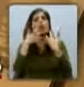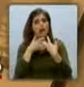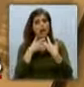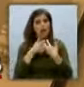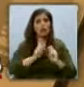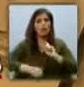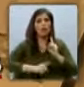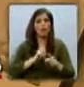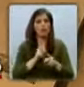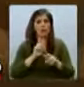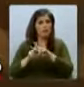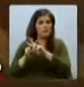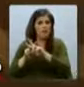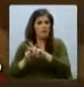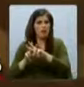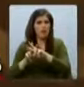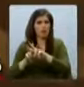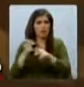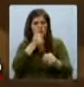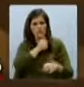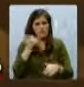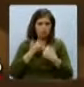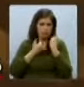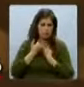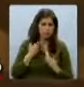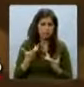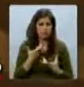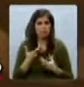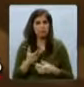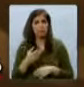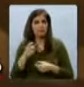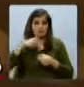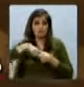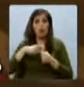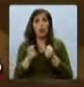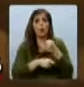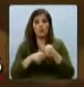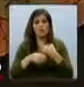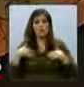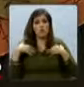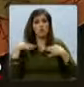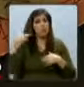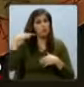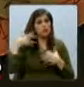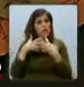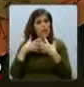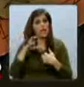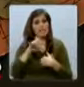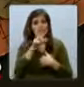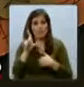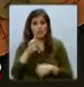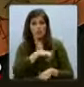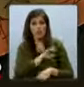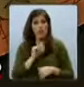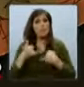o que foi aquela prisão, o que foi a tortura. Militante comunista, voluntário na Guerra Civil Espanhola e mais tarde